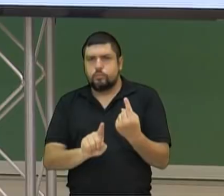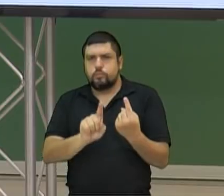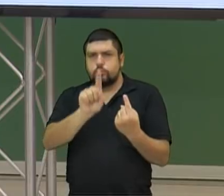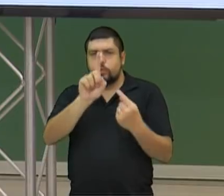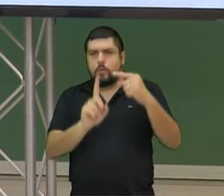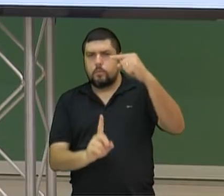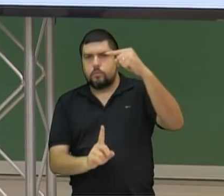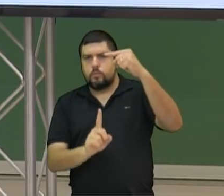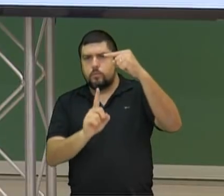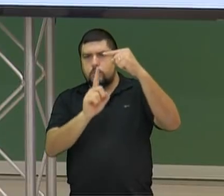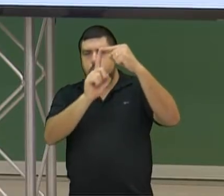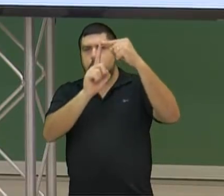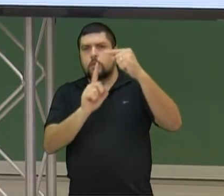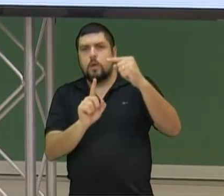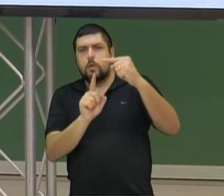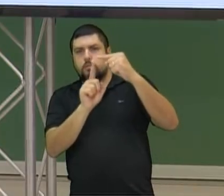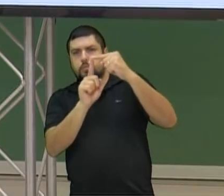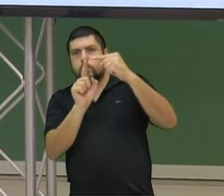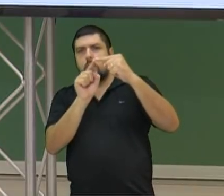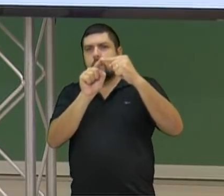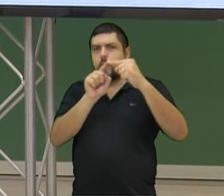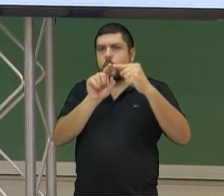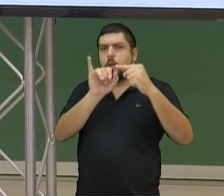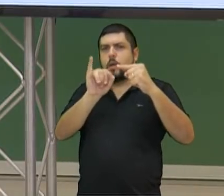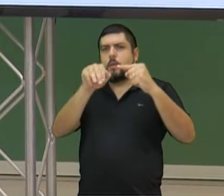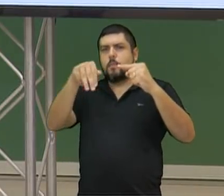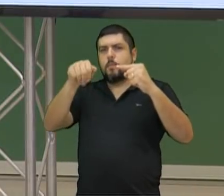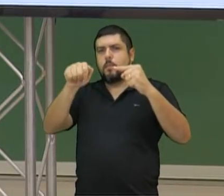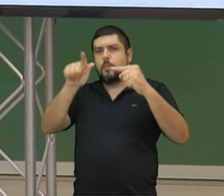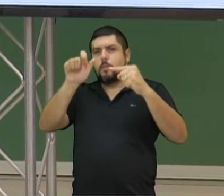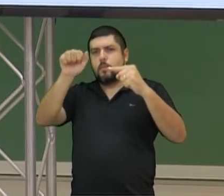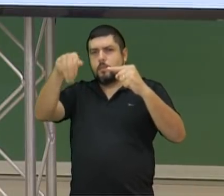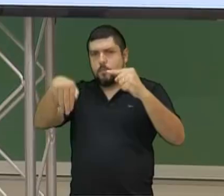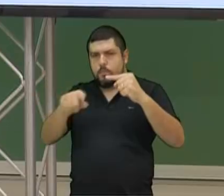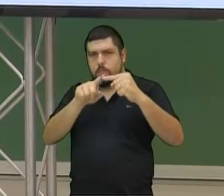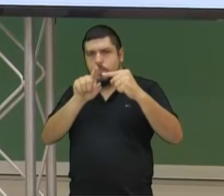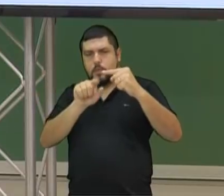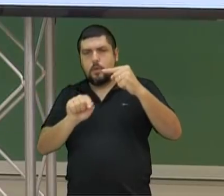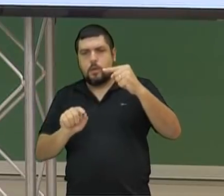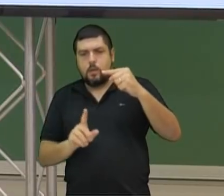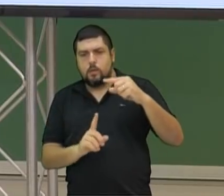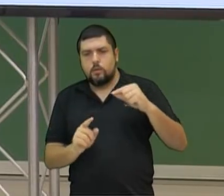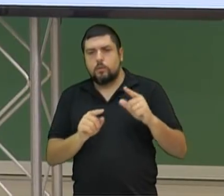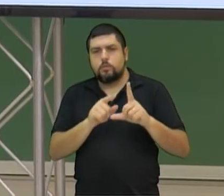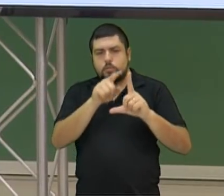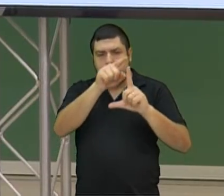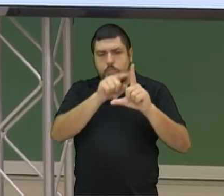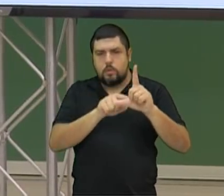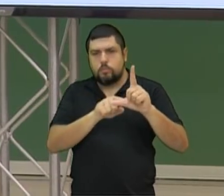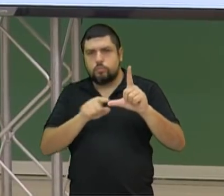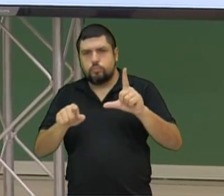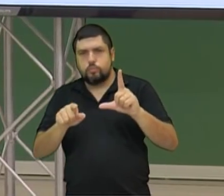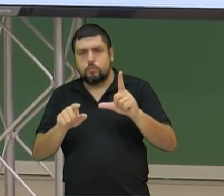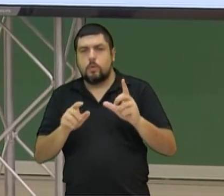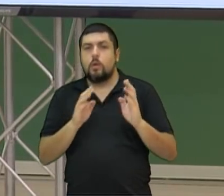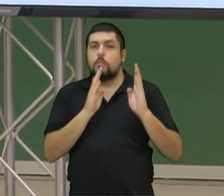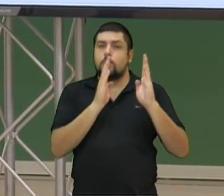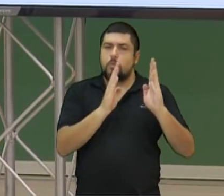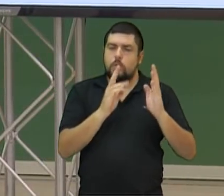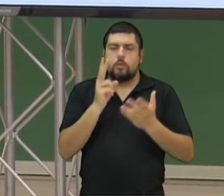Então, a imagem é sempre um número positivo, até porque é módulo, tá? E o módulo torna o número sempre positivo. Muito